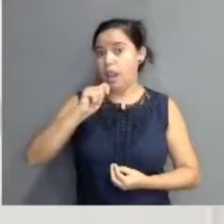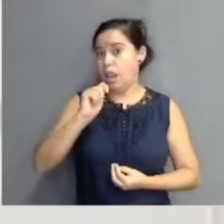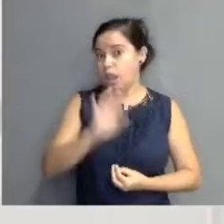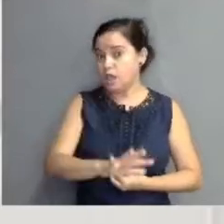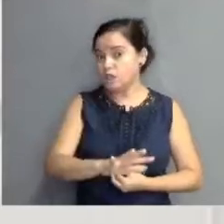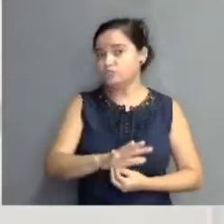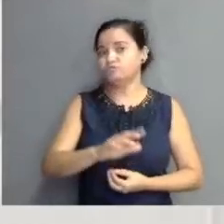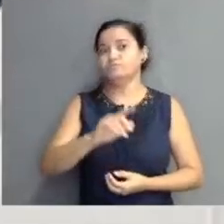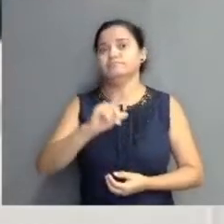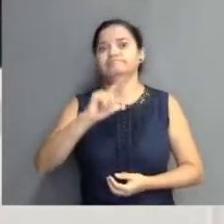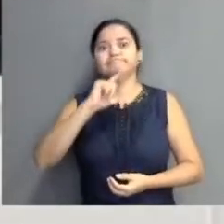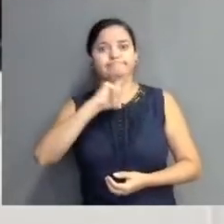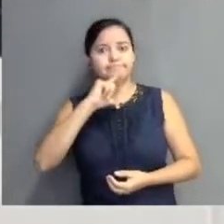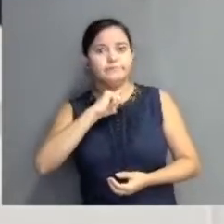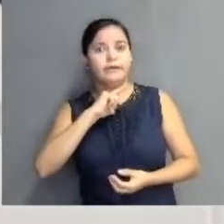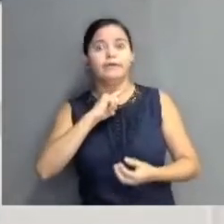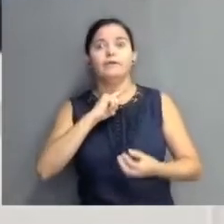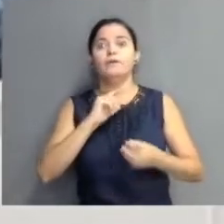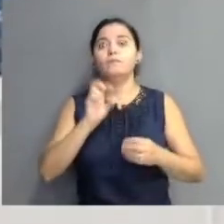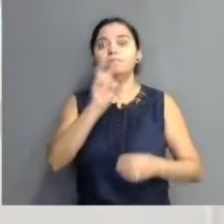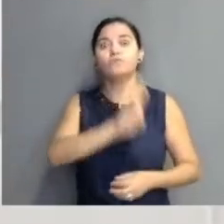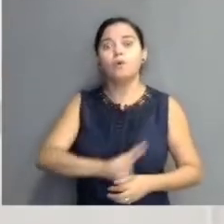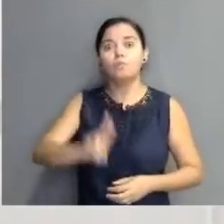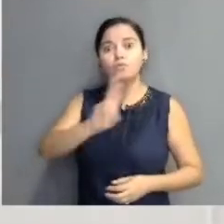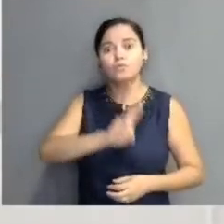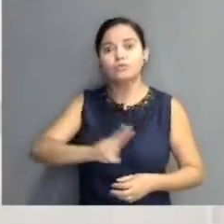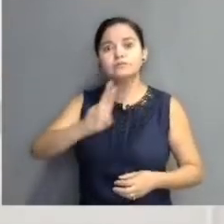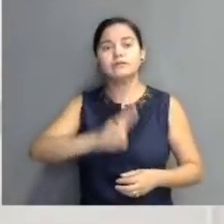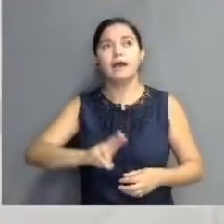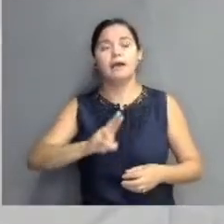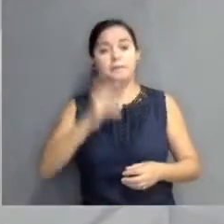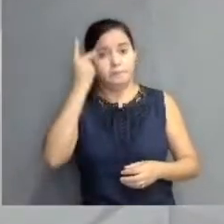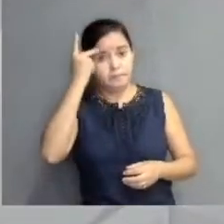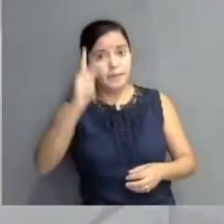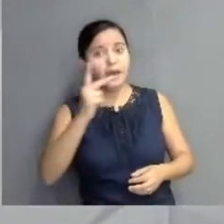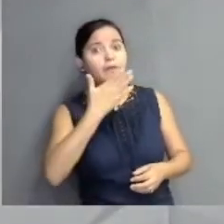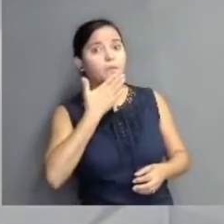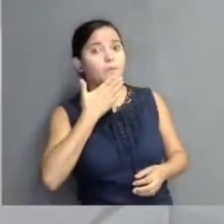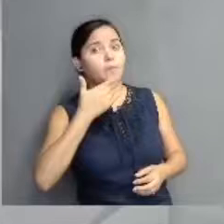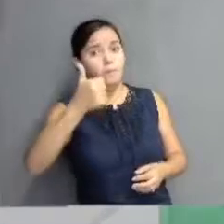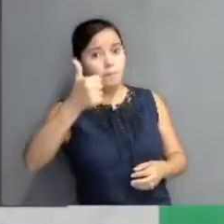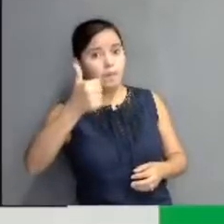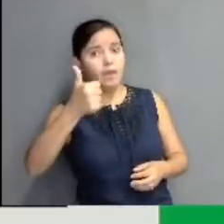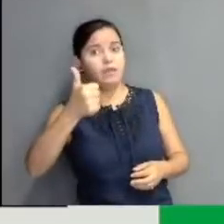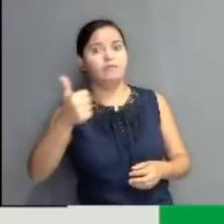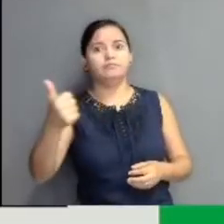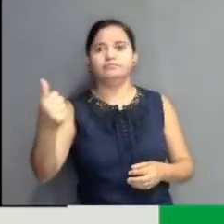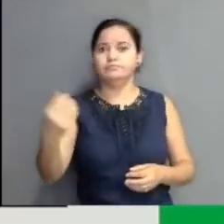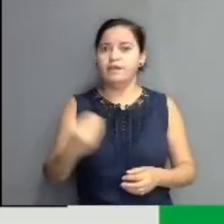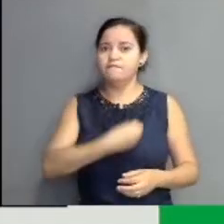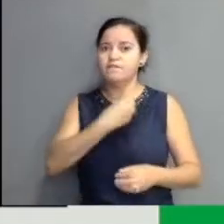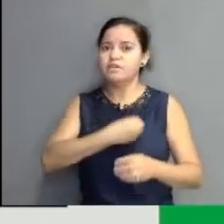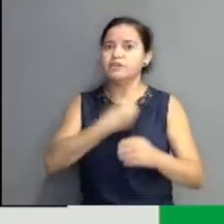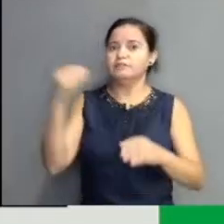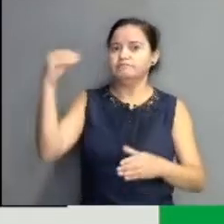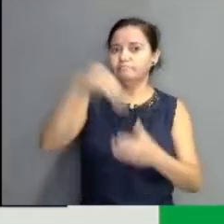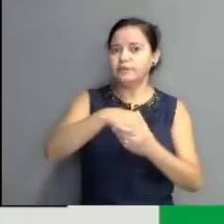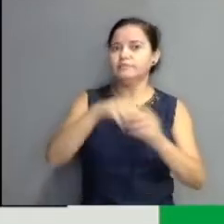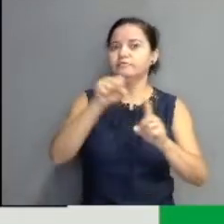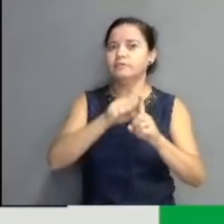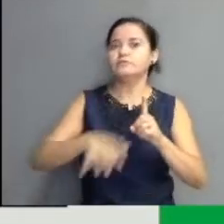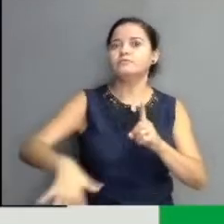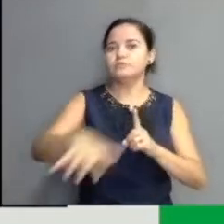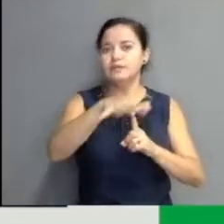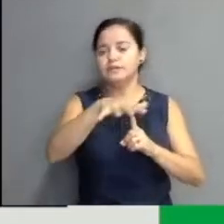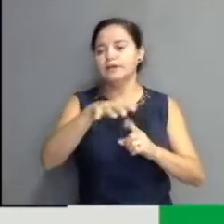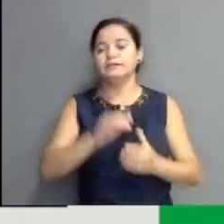saudável faz toda a diferença para a nossa sociedade. Então, se liga nisso aqui, ó. Então a gente vai falar um pouquinho da produção,